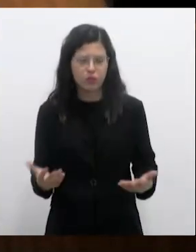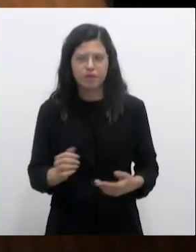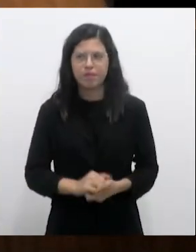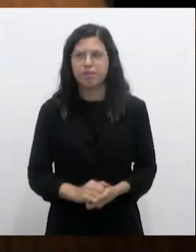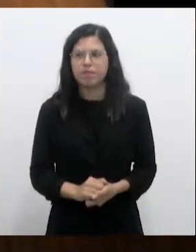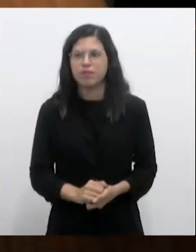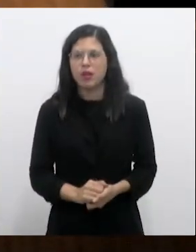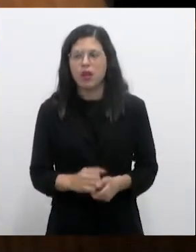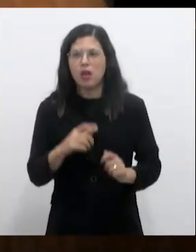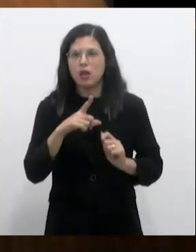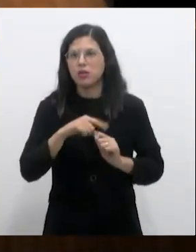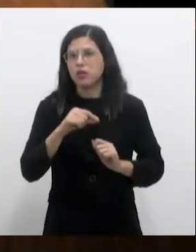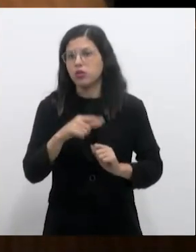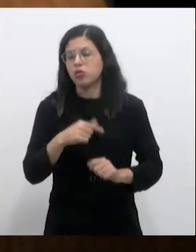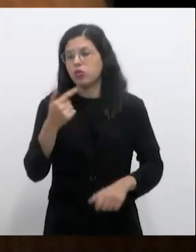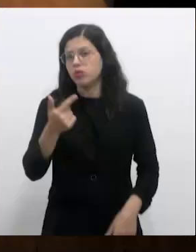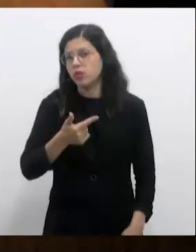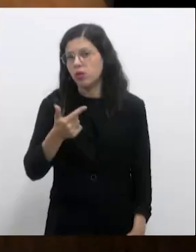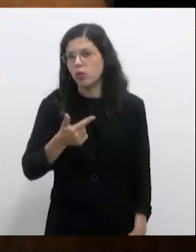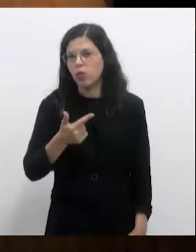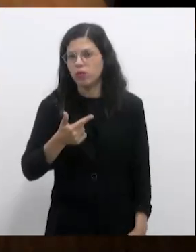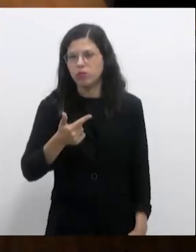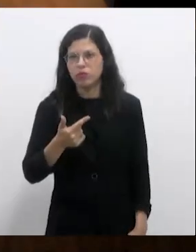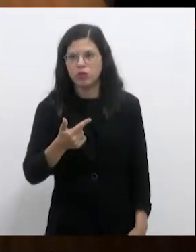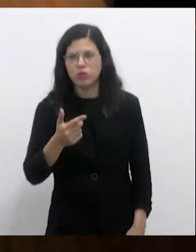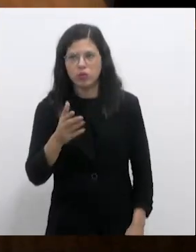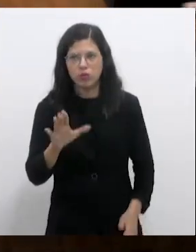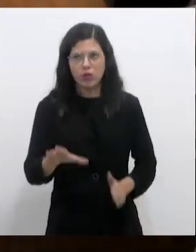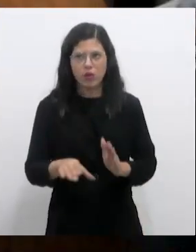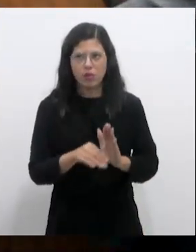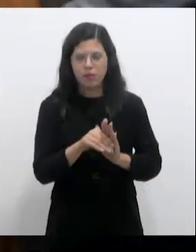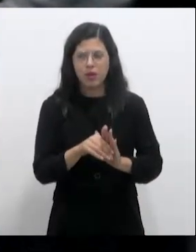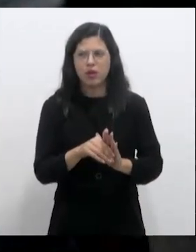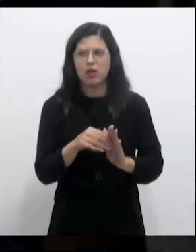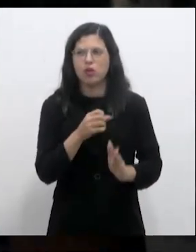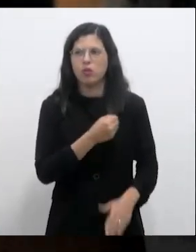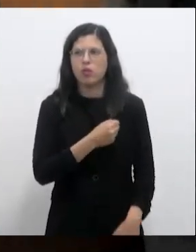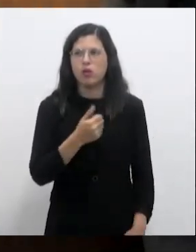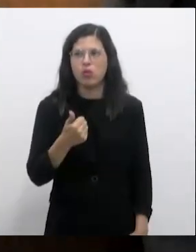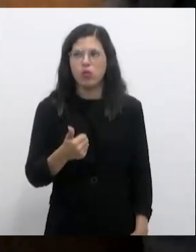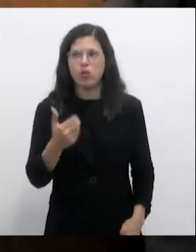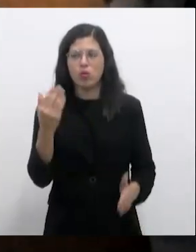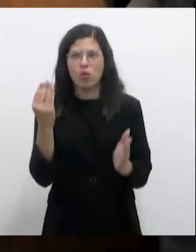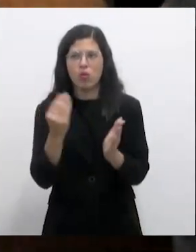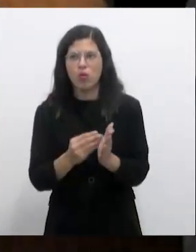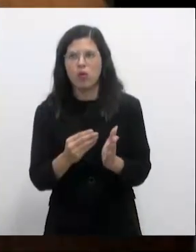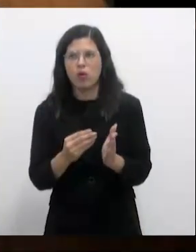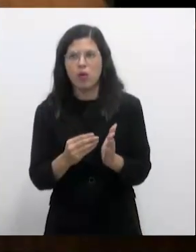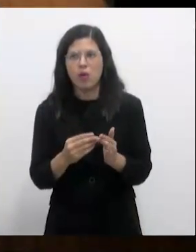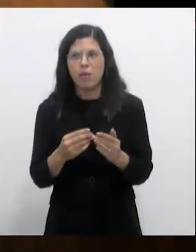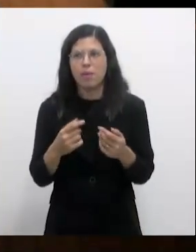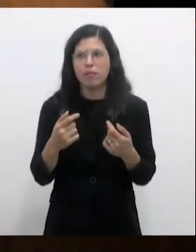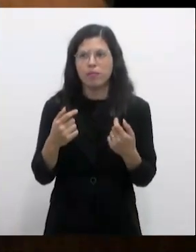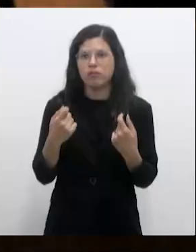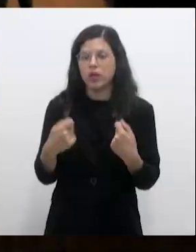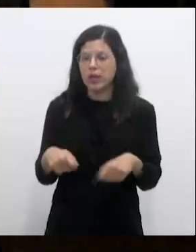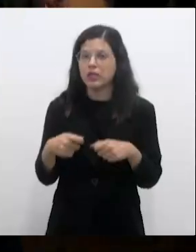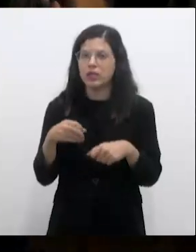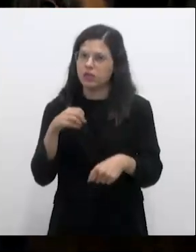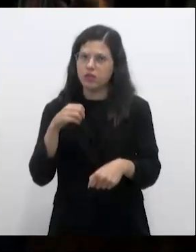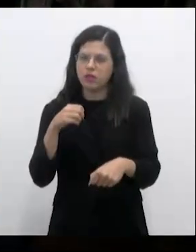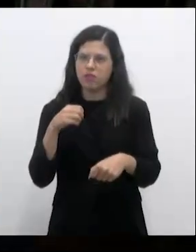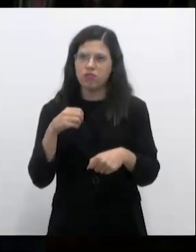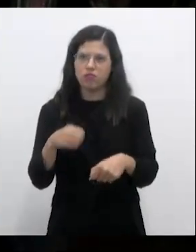esse artigo 2º, que foi a emenda aditiva 1, eu coloquei que deverão orientar os